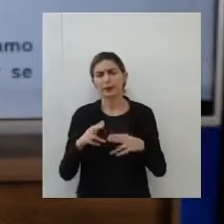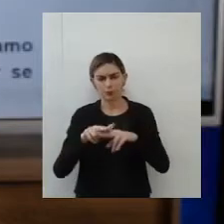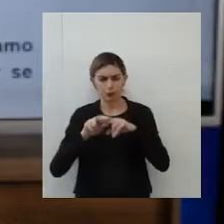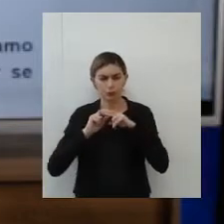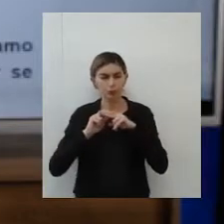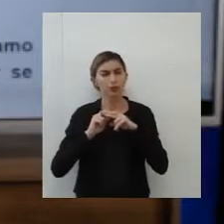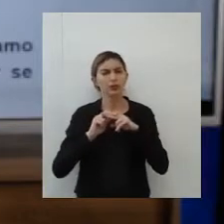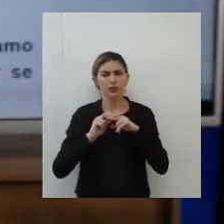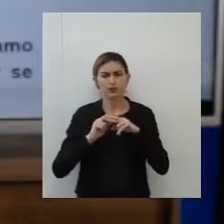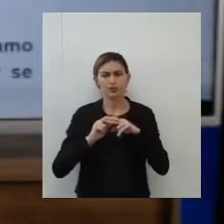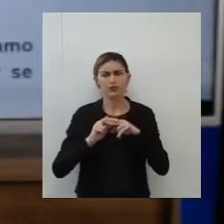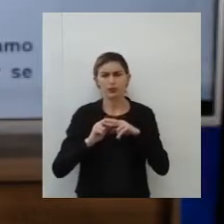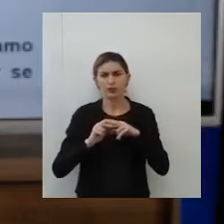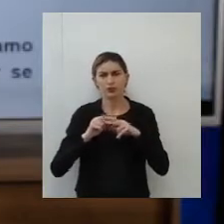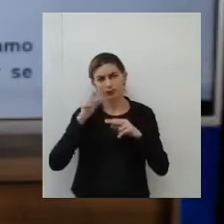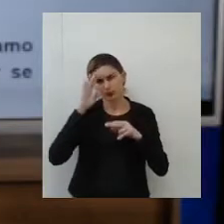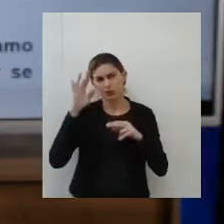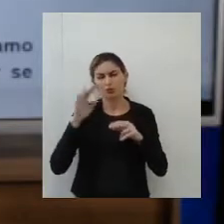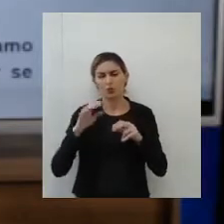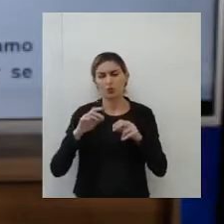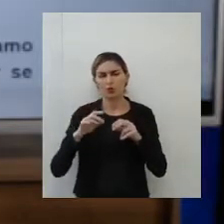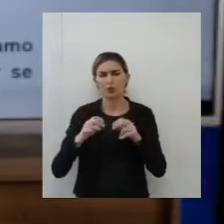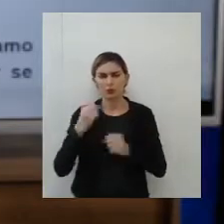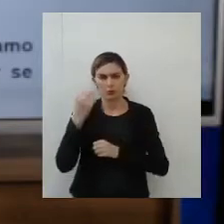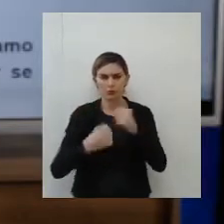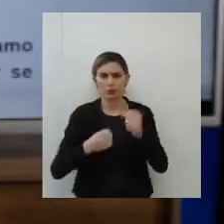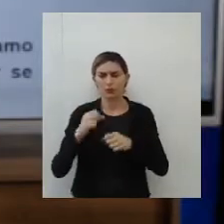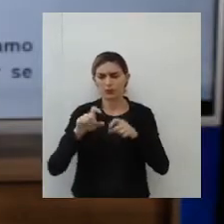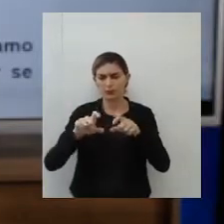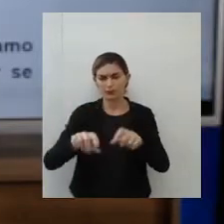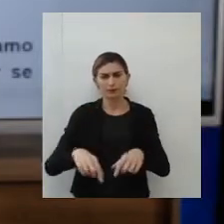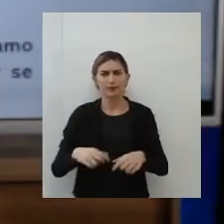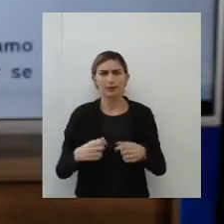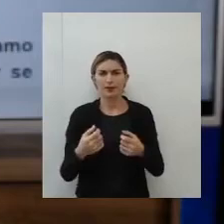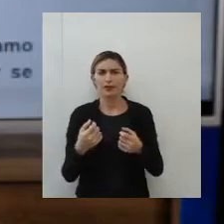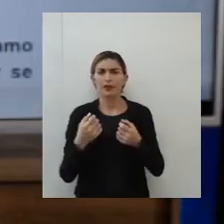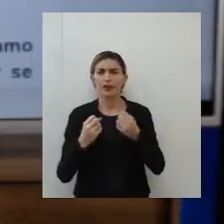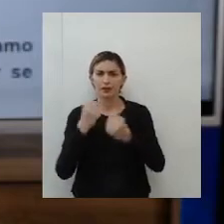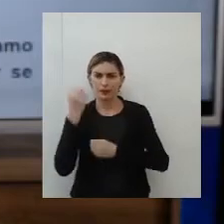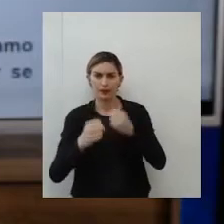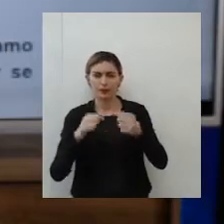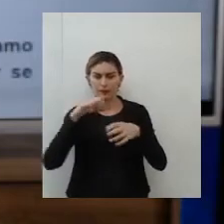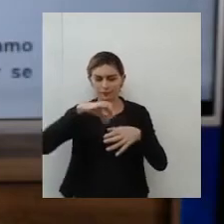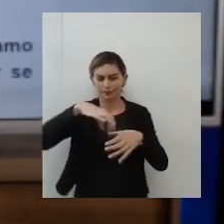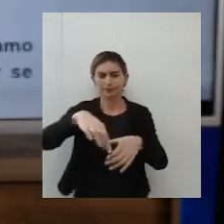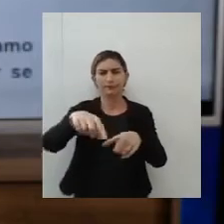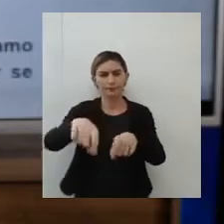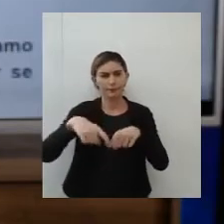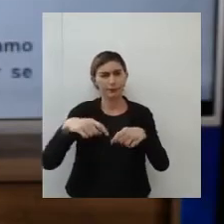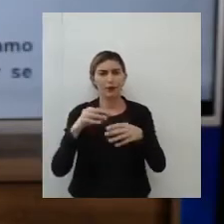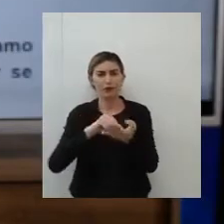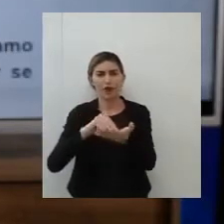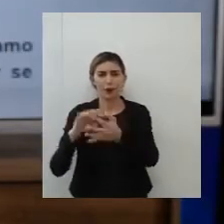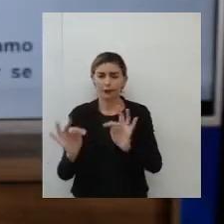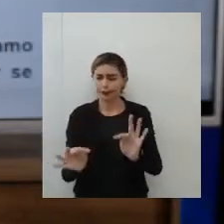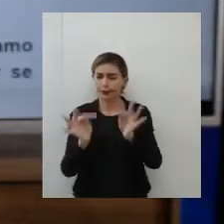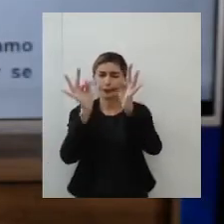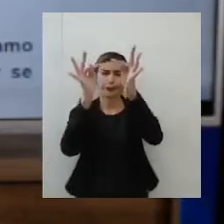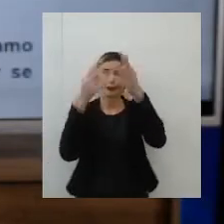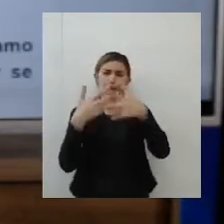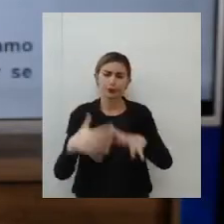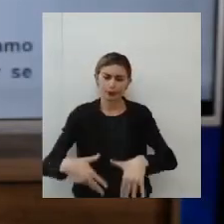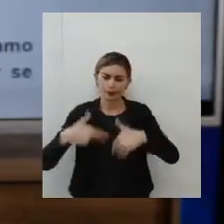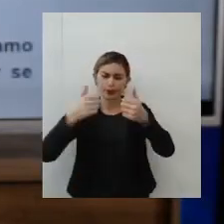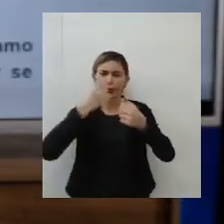vai levar à estagnação, principalmente da produção agrícola, é a falta de recursos tecnológicos para melhoria